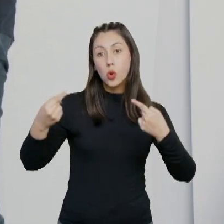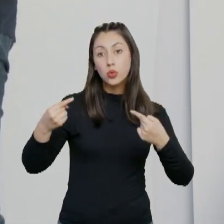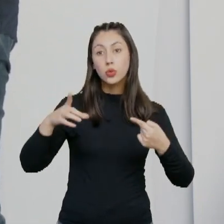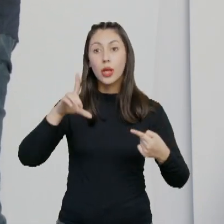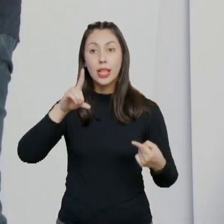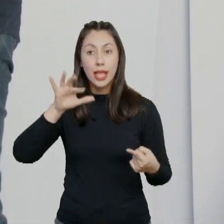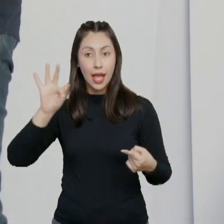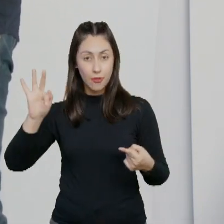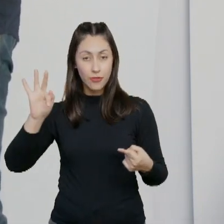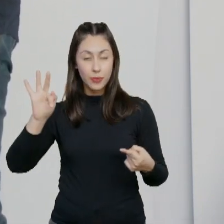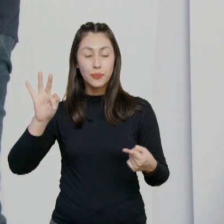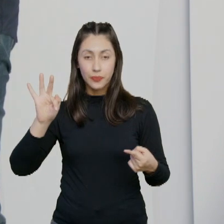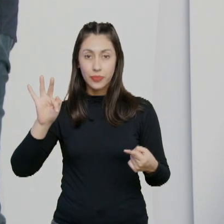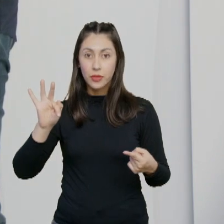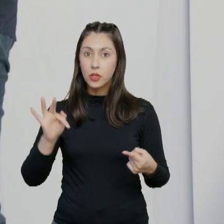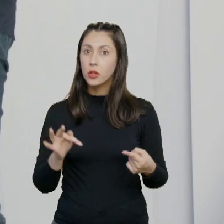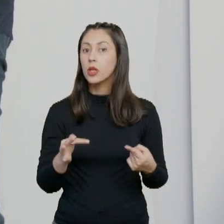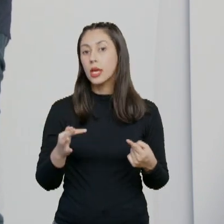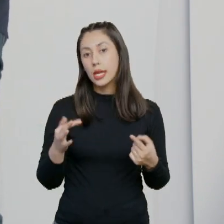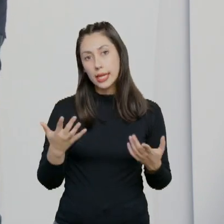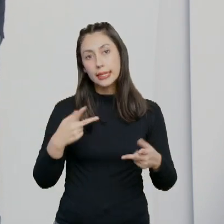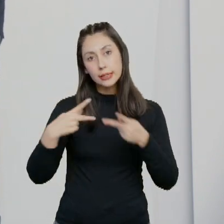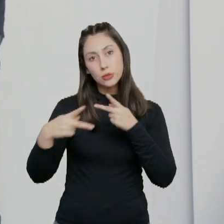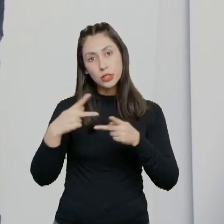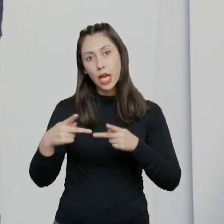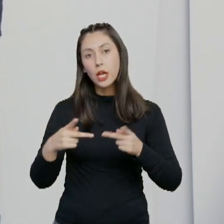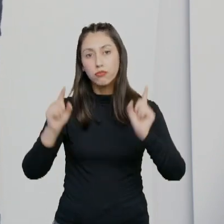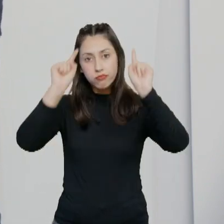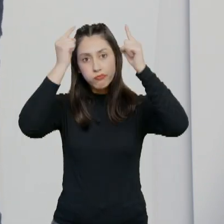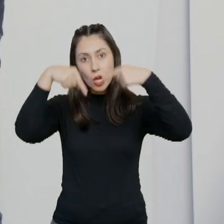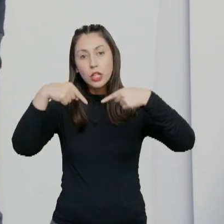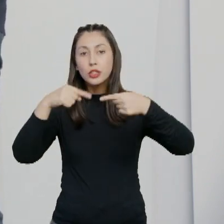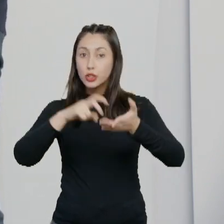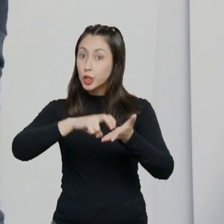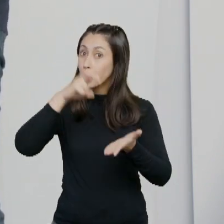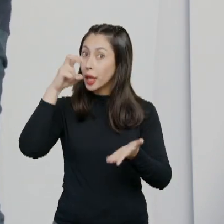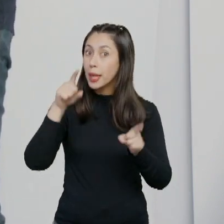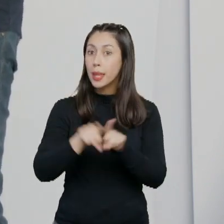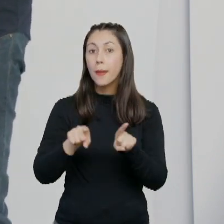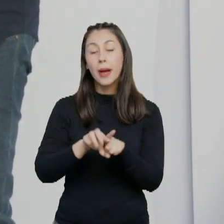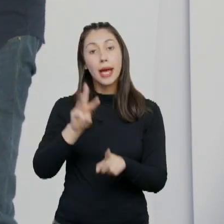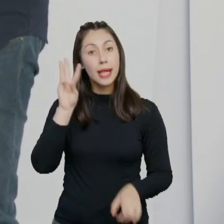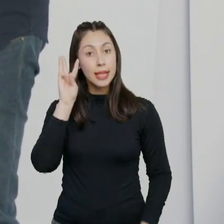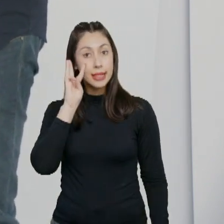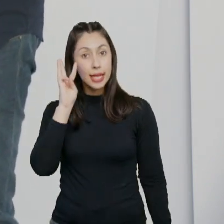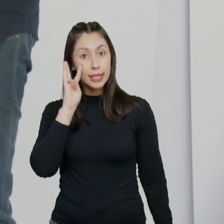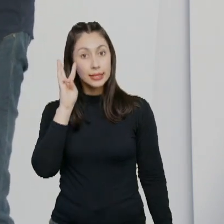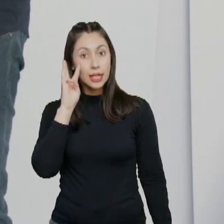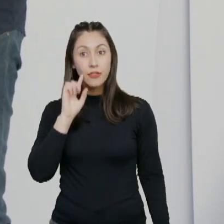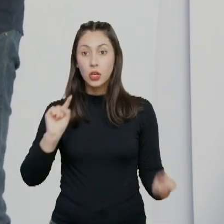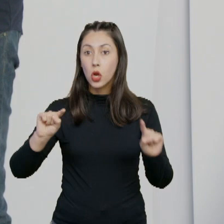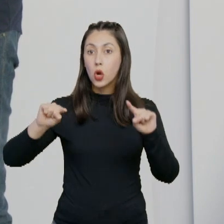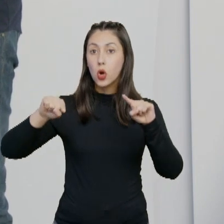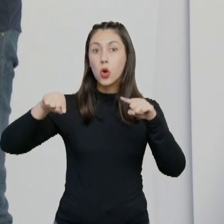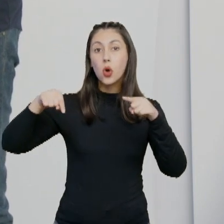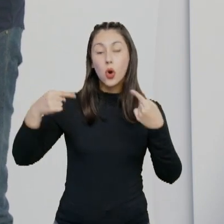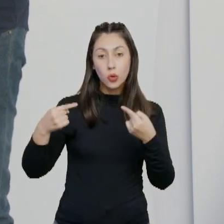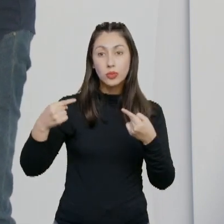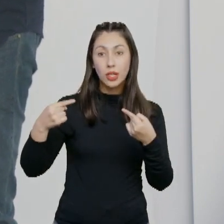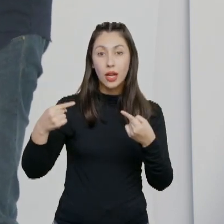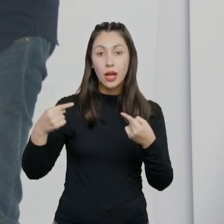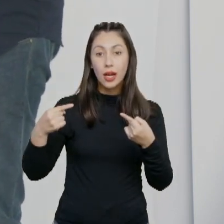10h45. Primeiro, o único jogo que São José vai jogar no período da manhã. Na terça-feira, também o último jogo contra a Unifacis e fecha na